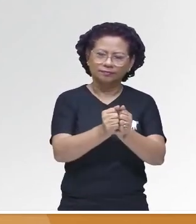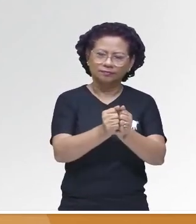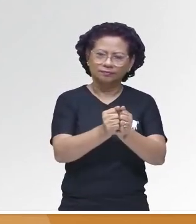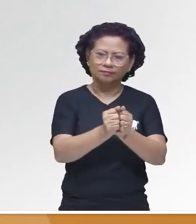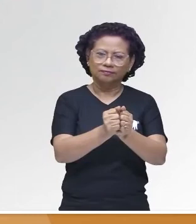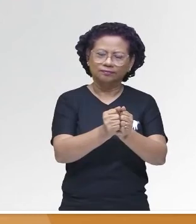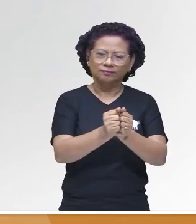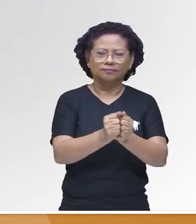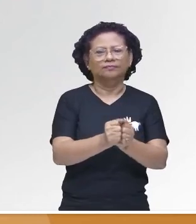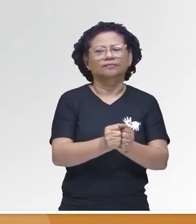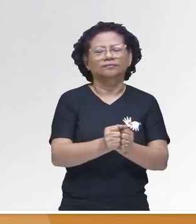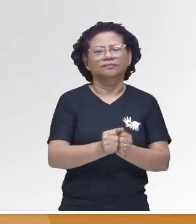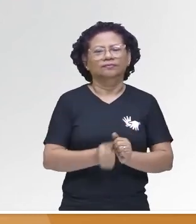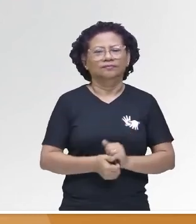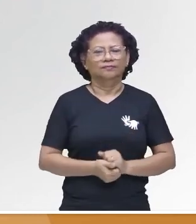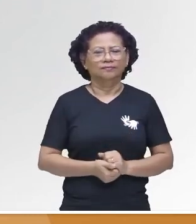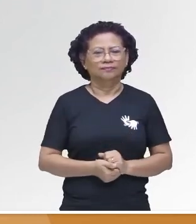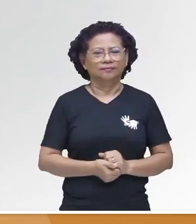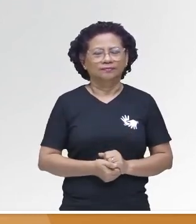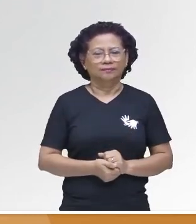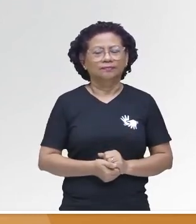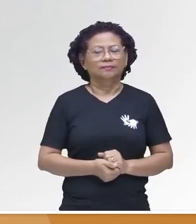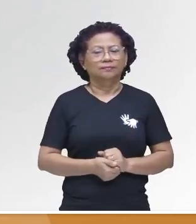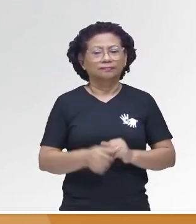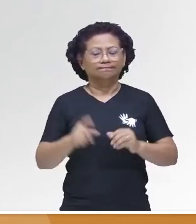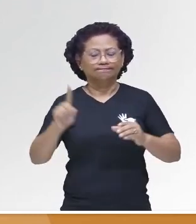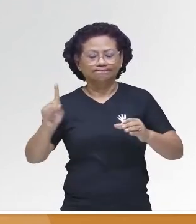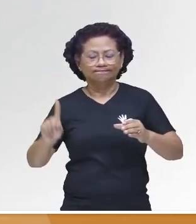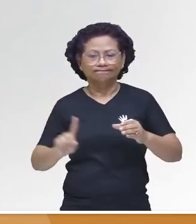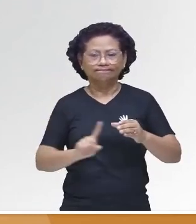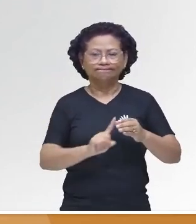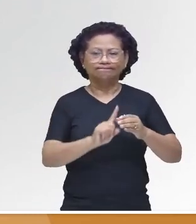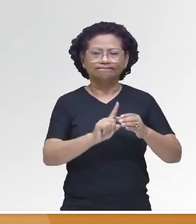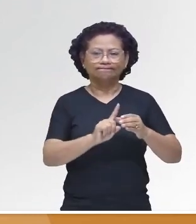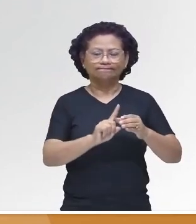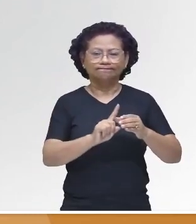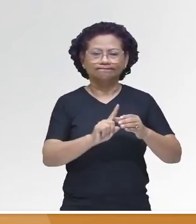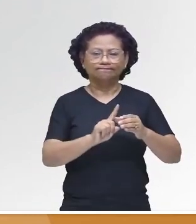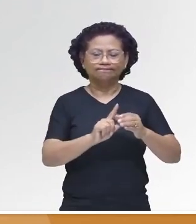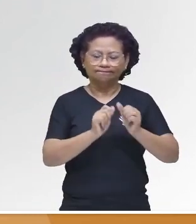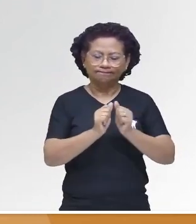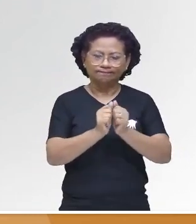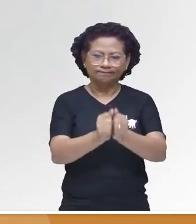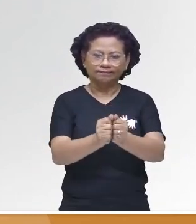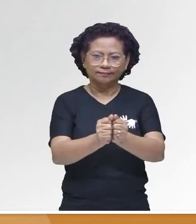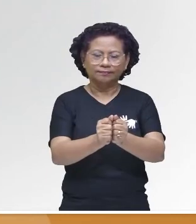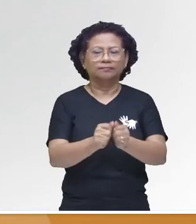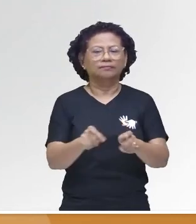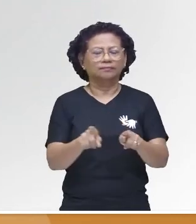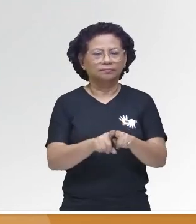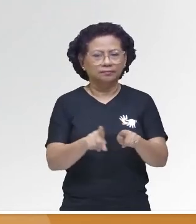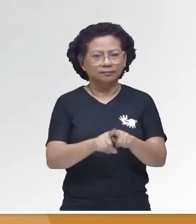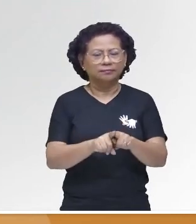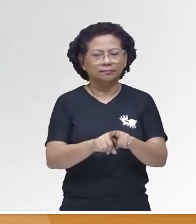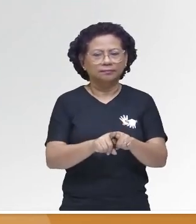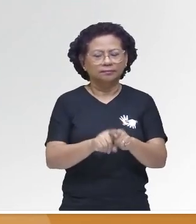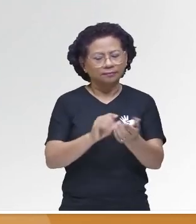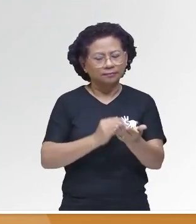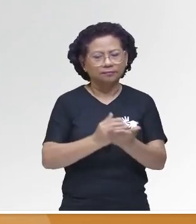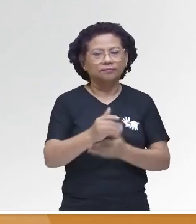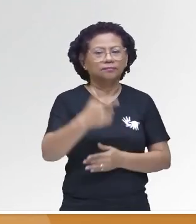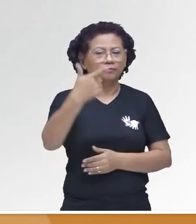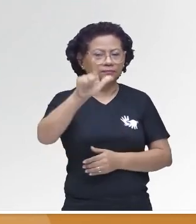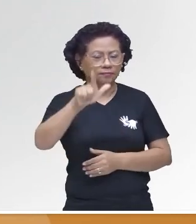farroupilha. Essa participação, que mais tarde vai levá-los também a uma outra guerra